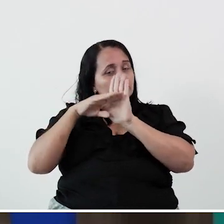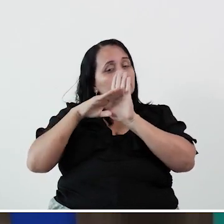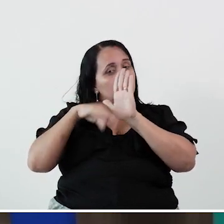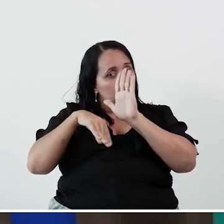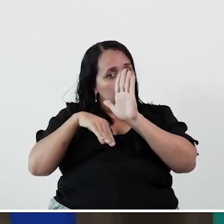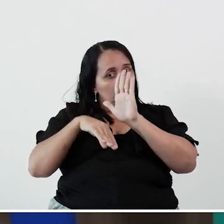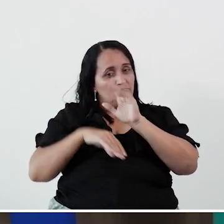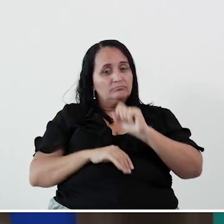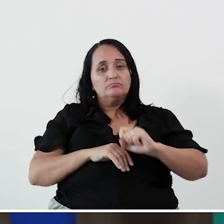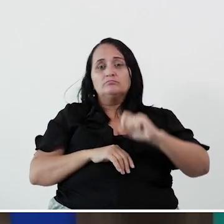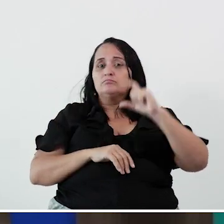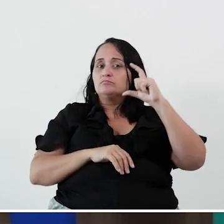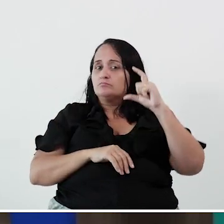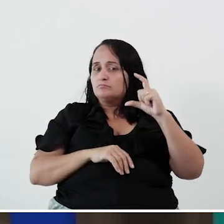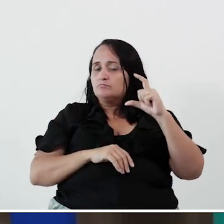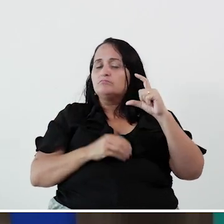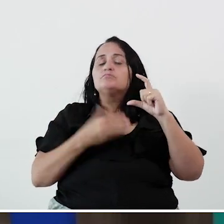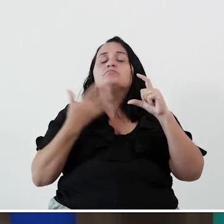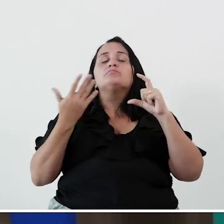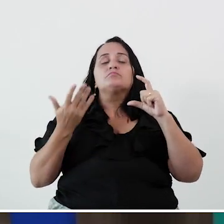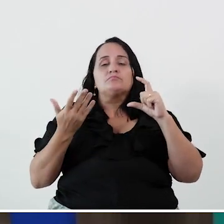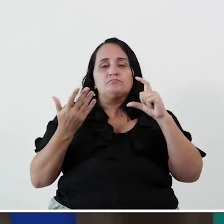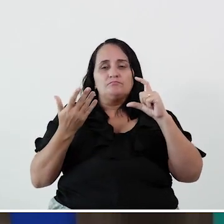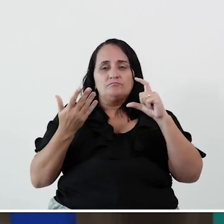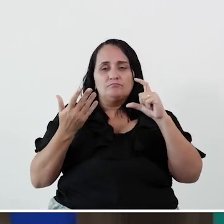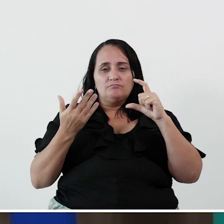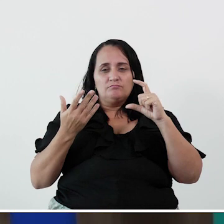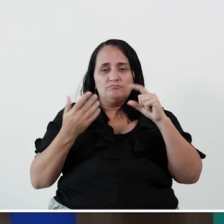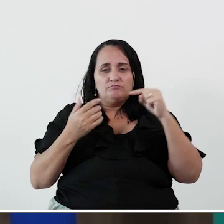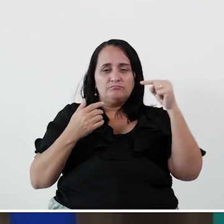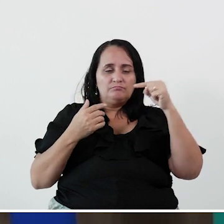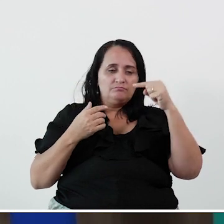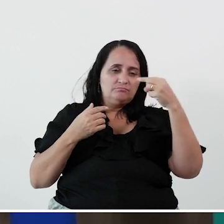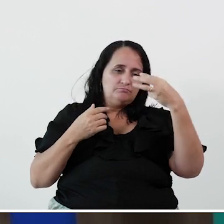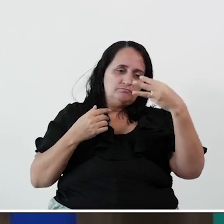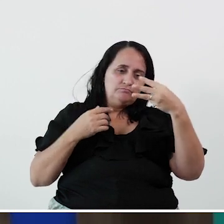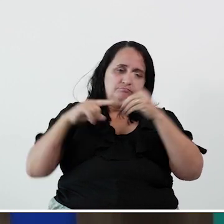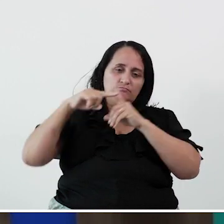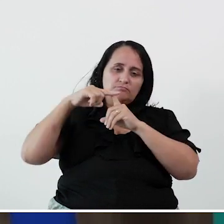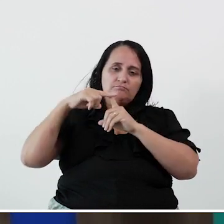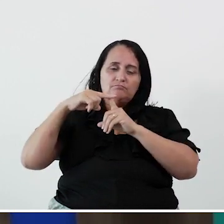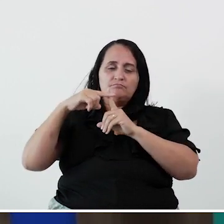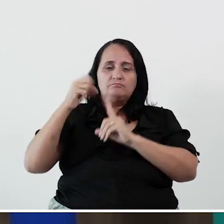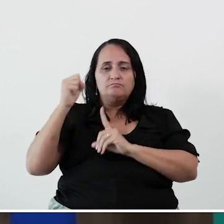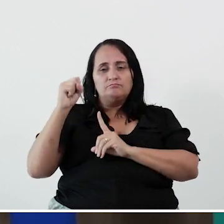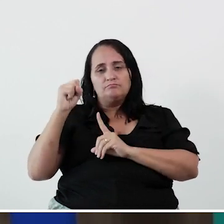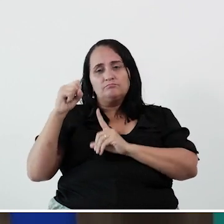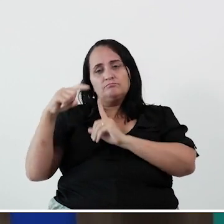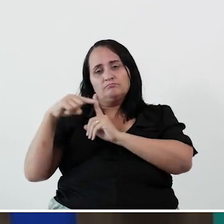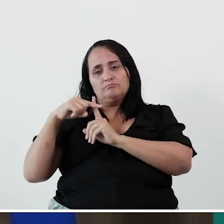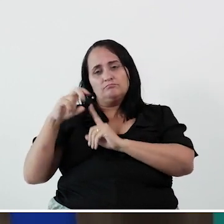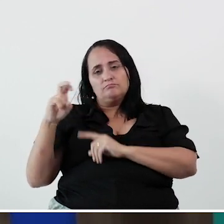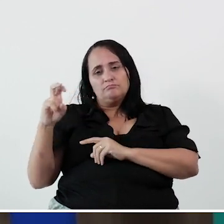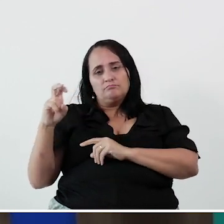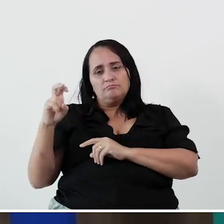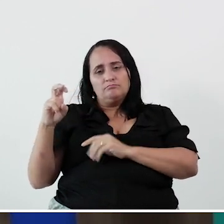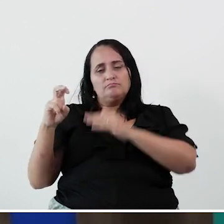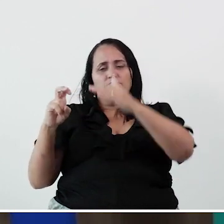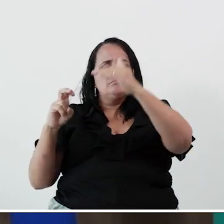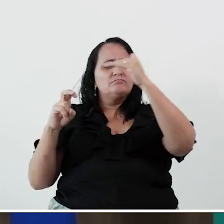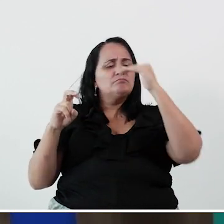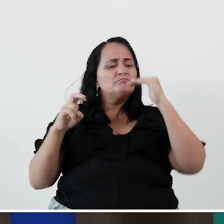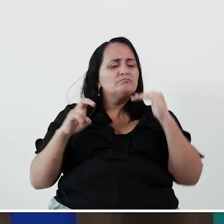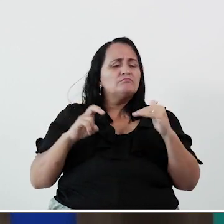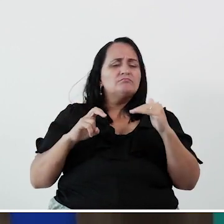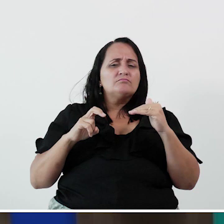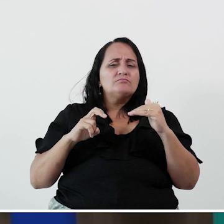maior módulo. Menos 3 mais 8 dá mais 5. Mas por que para aqui veio menos 5?